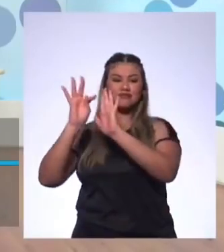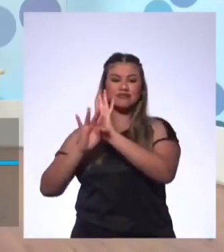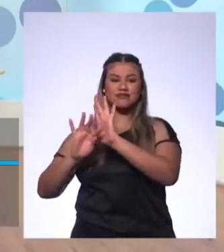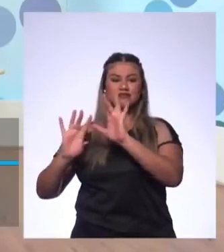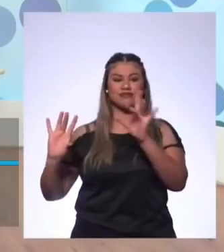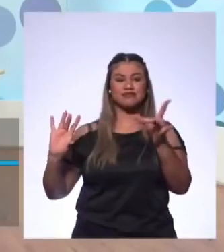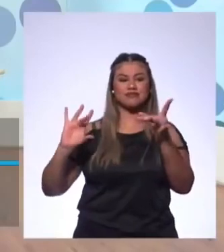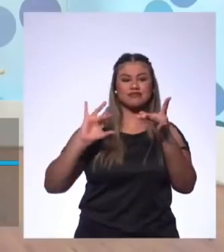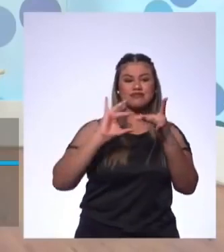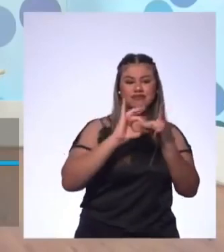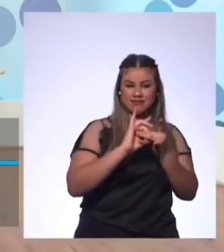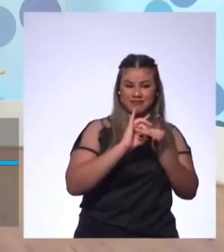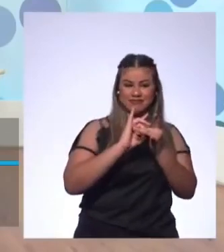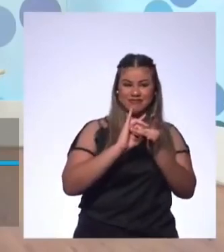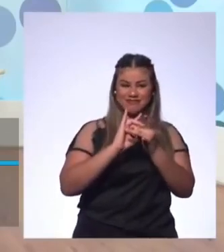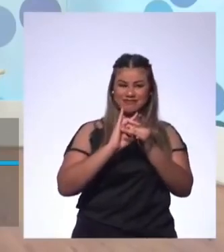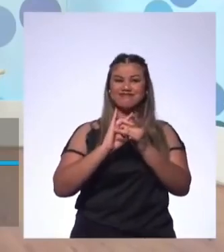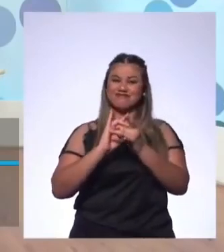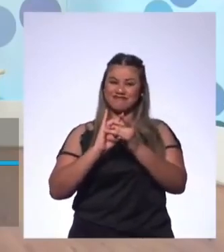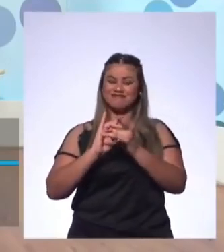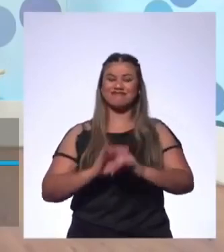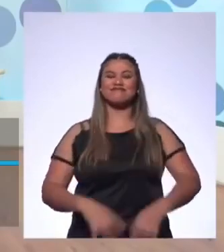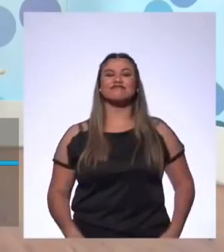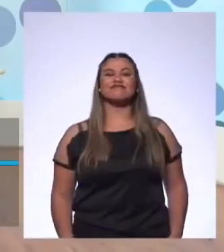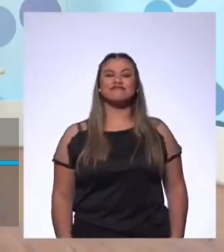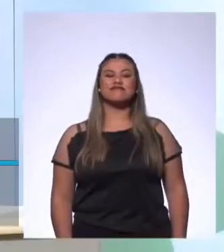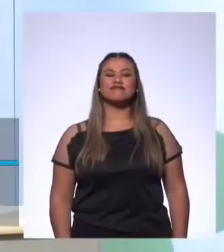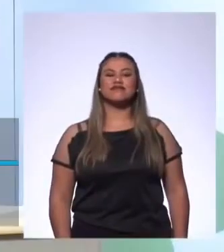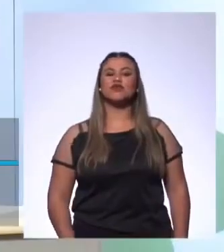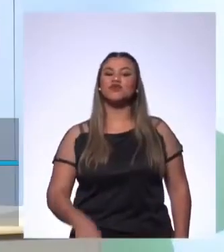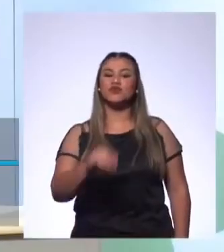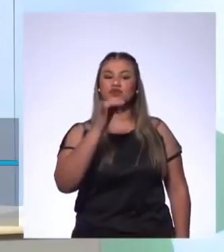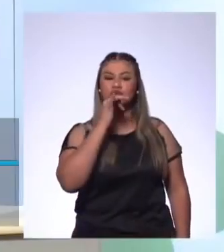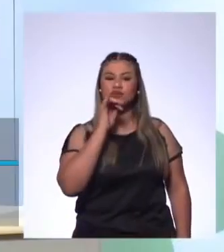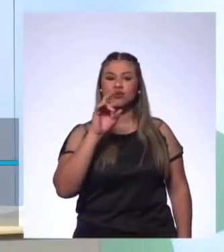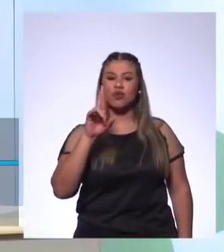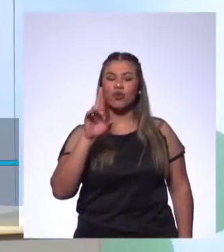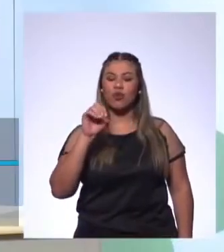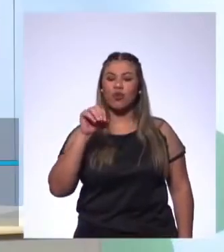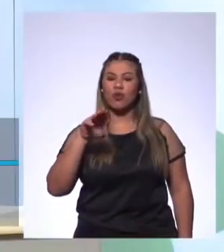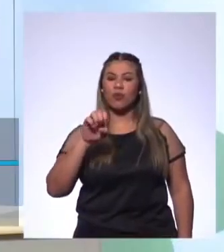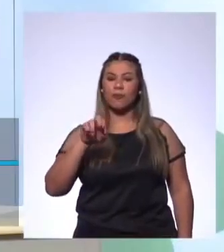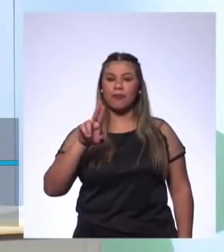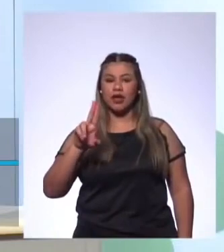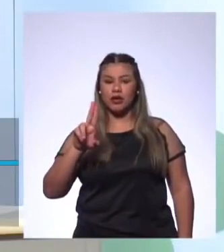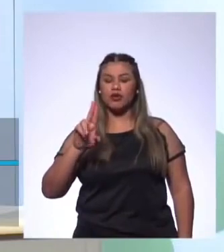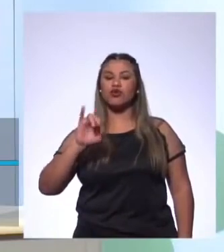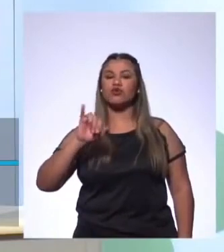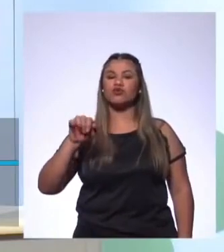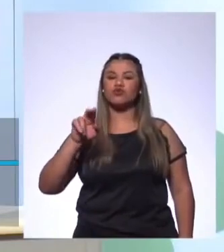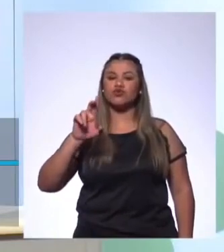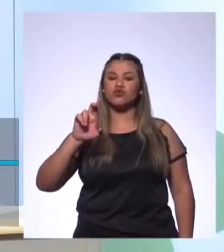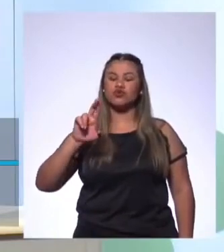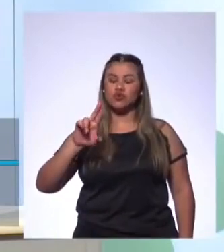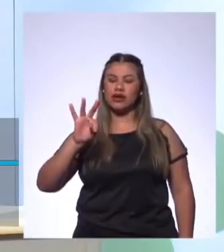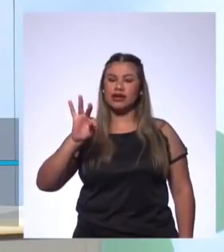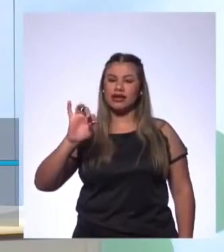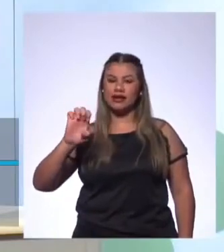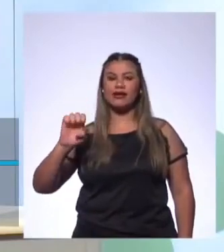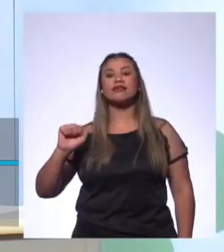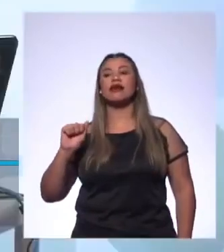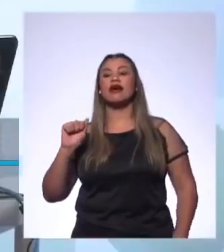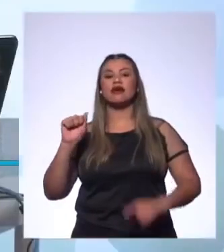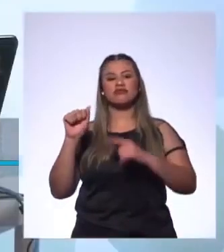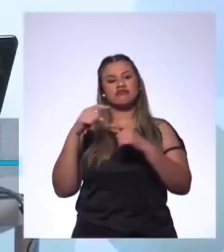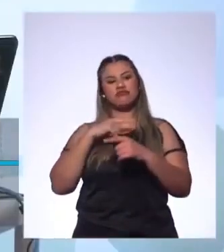que cruza o outro. Então, você tem o Romeu e Julieta, que deve ser, o Shakespeare pode ter se baseado em alguma outra história de amor também, né? A gente tem